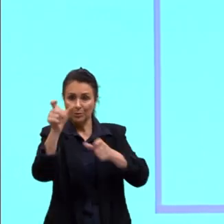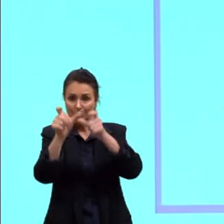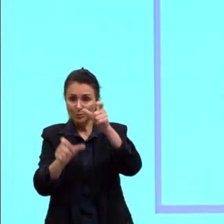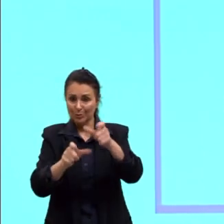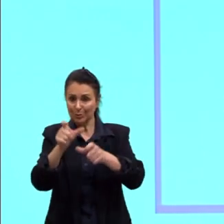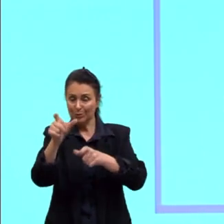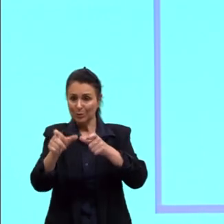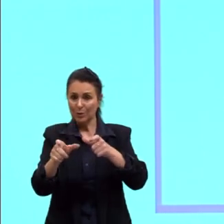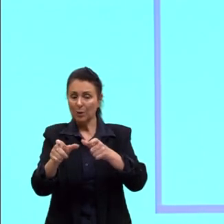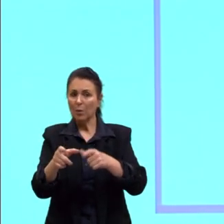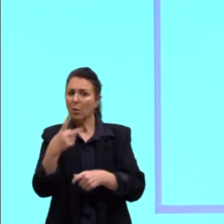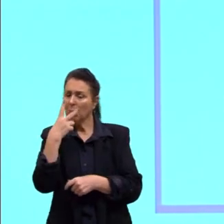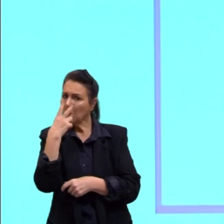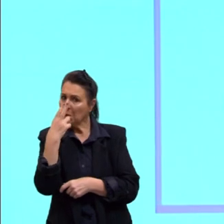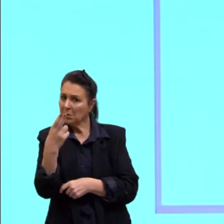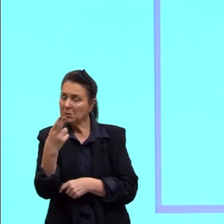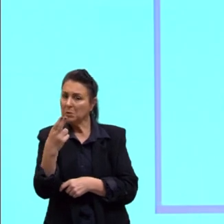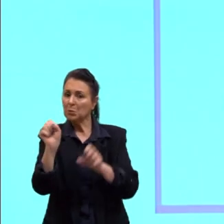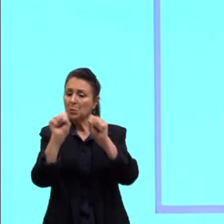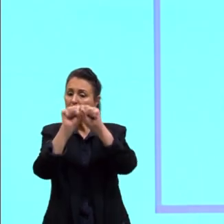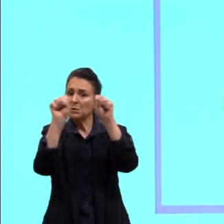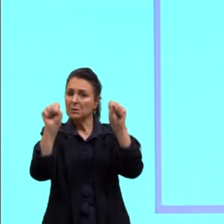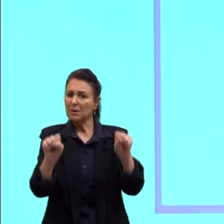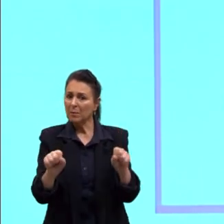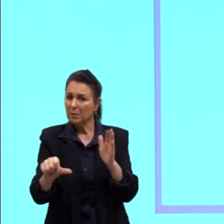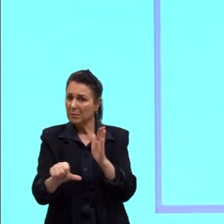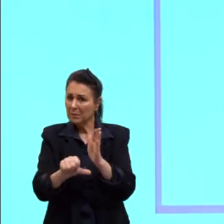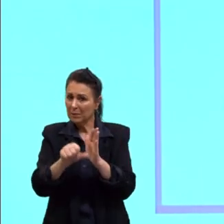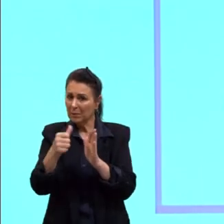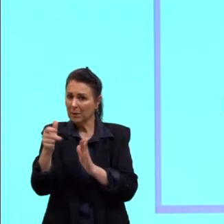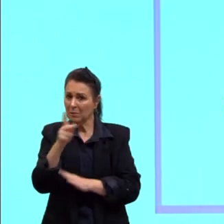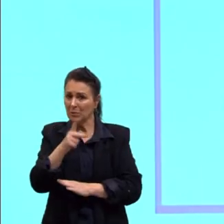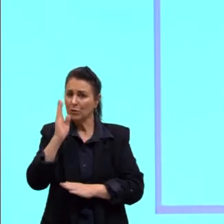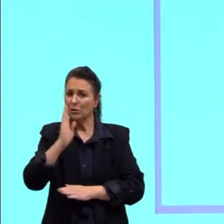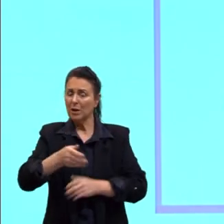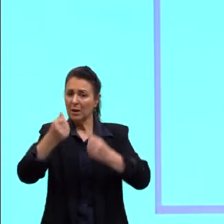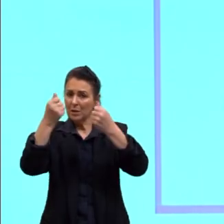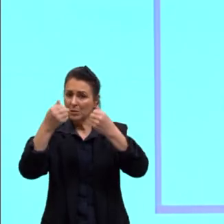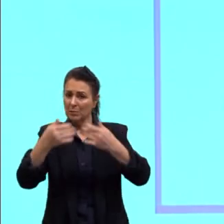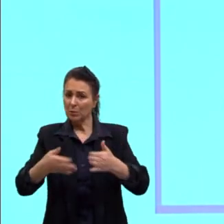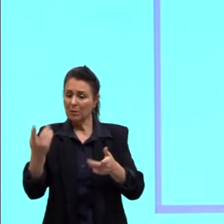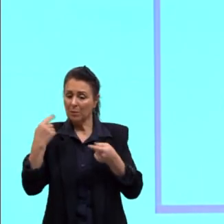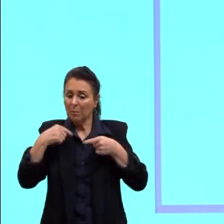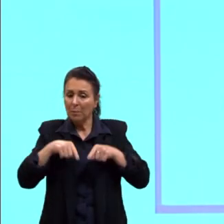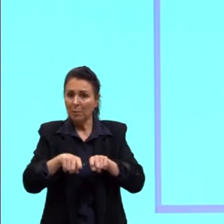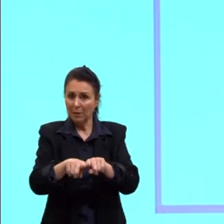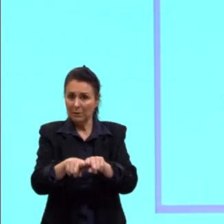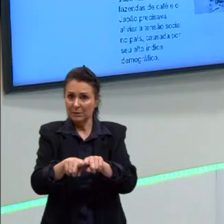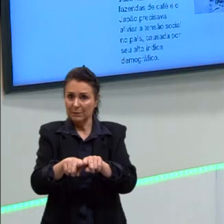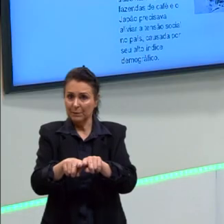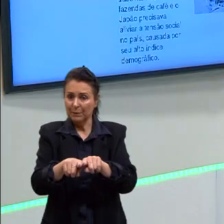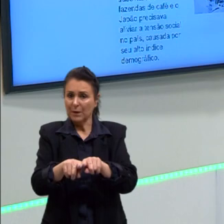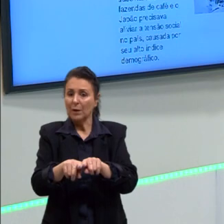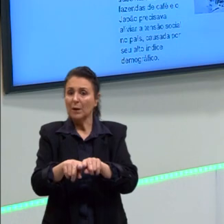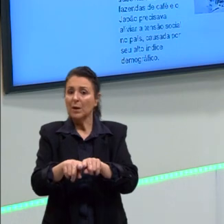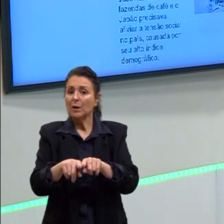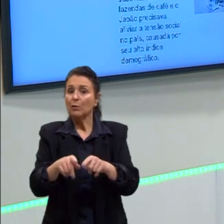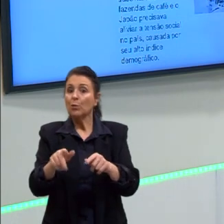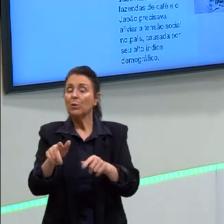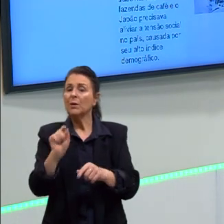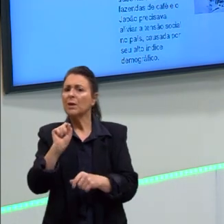questões muito parecido com o sistema primário lá que eu falei para vocês de parceria e essa parceria foi entre